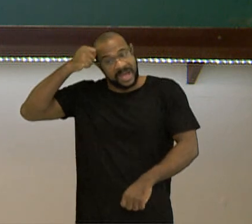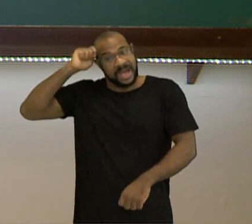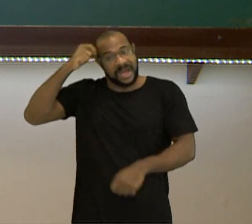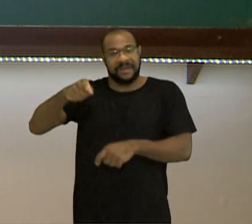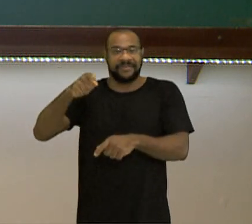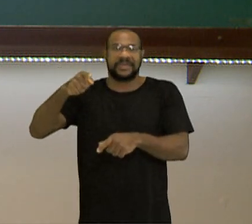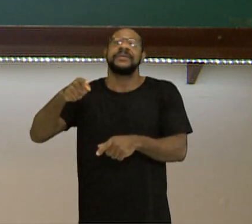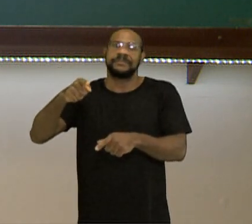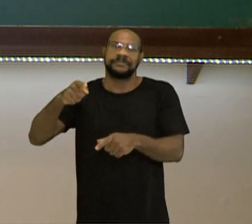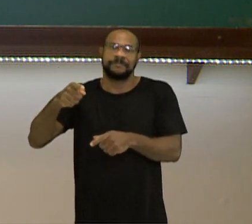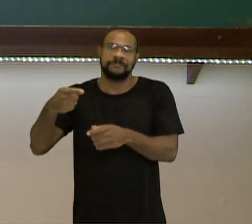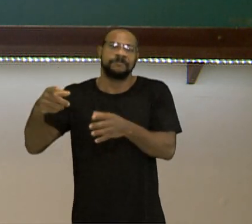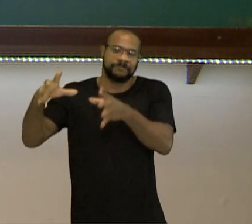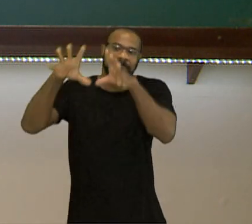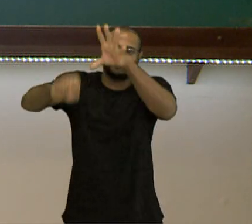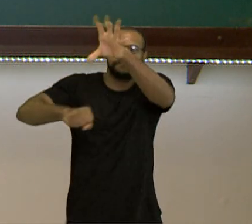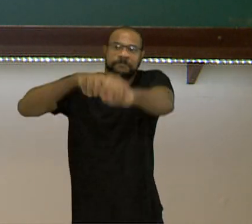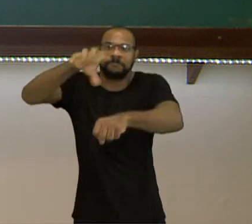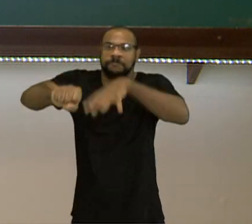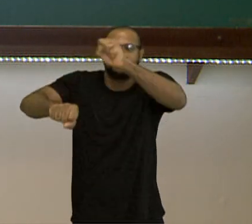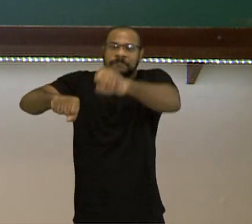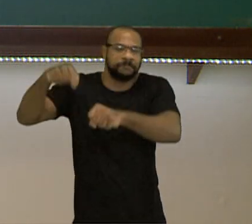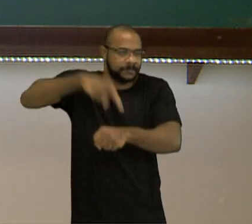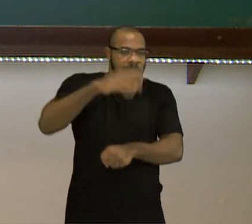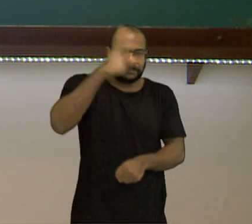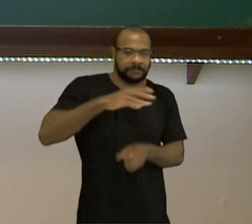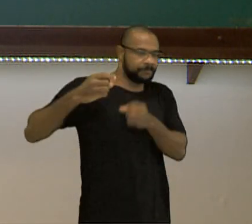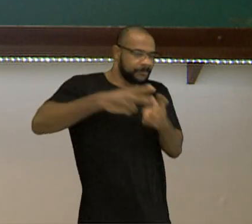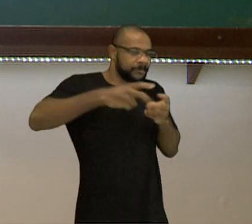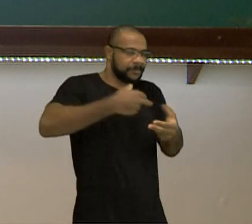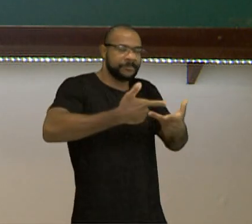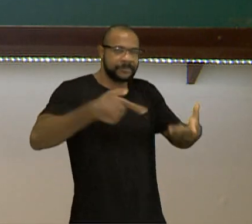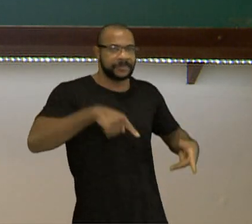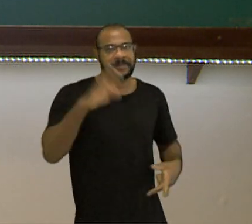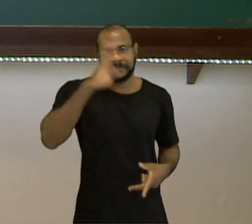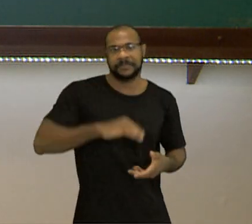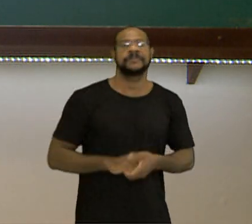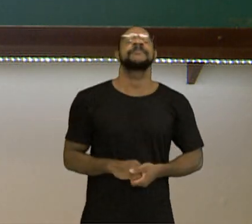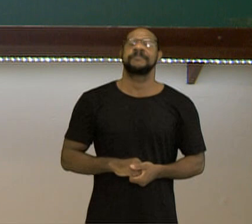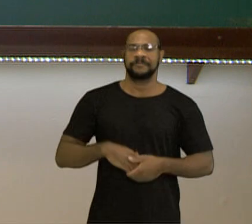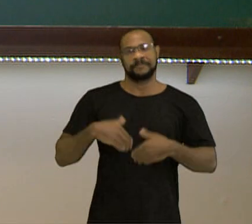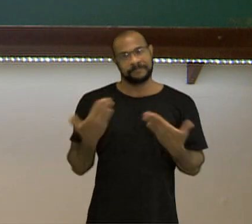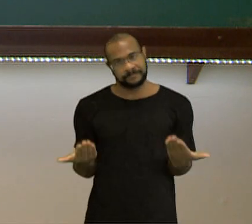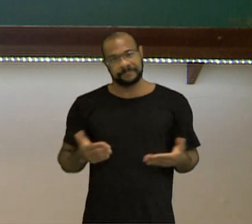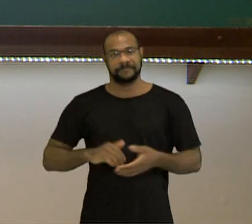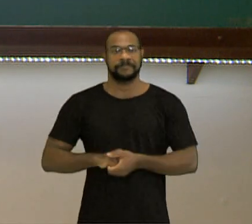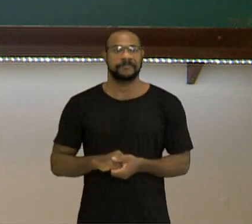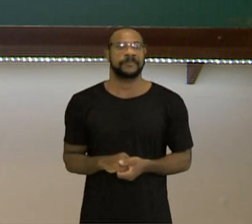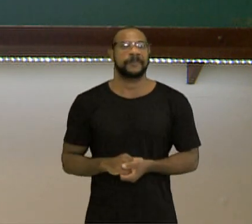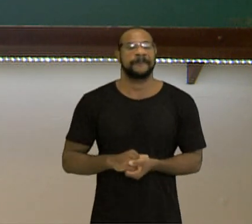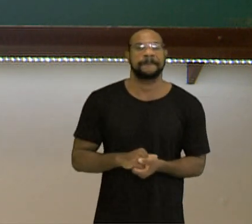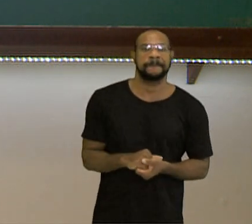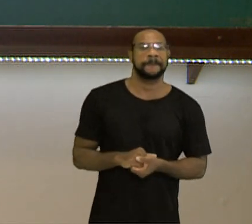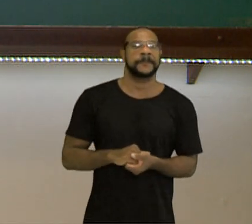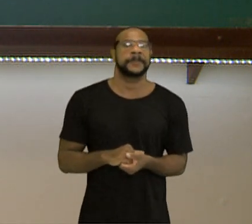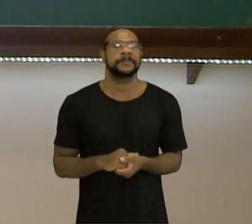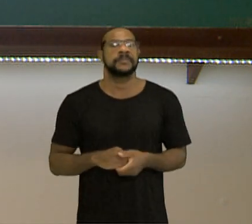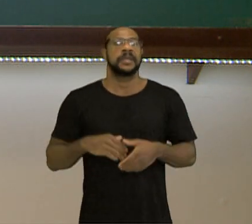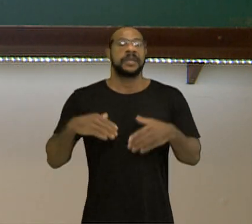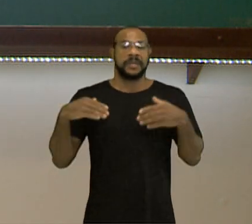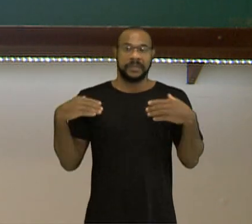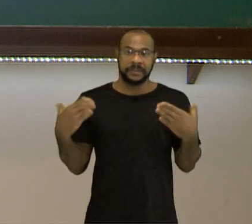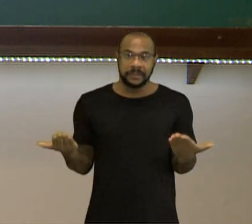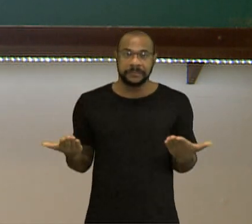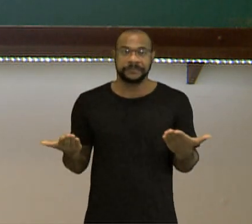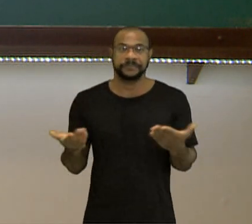no Brasil durante os mais de 3 séculos em que a escravidão foi vigente e oficializada aqui na colônia